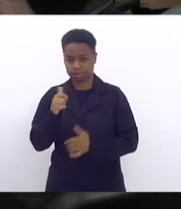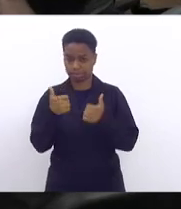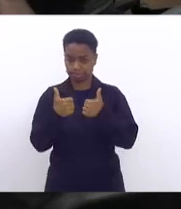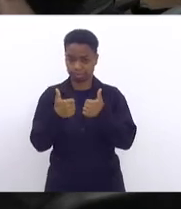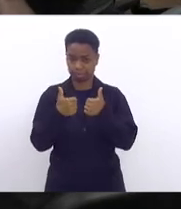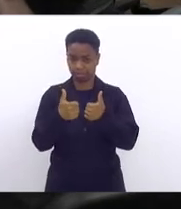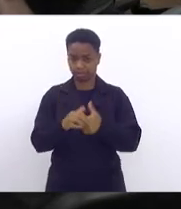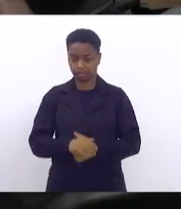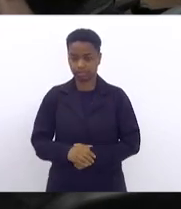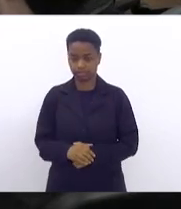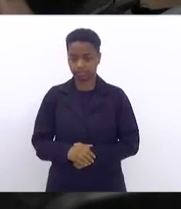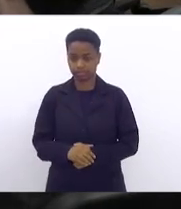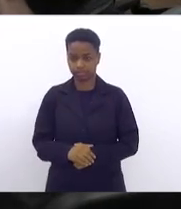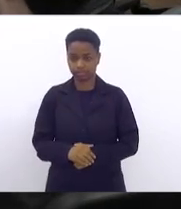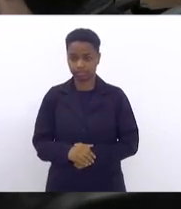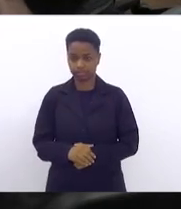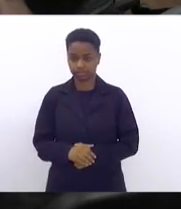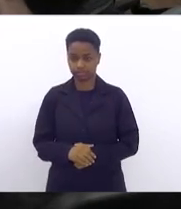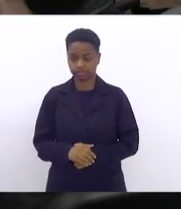Também, né? Segundo mandato, né, deputado?